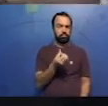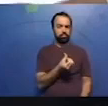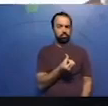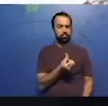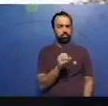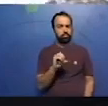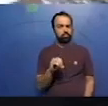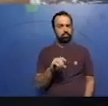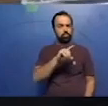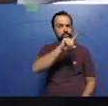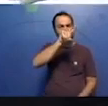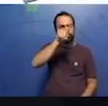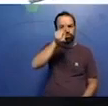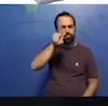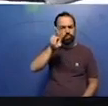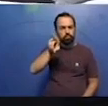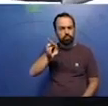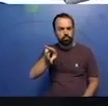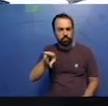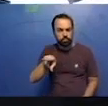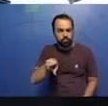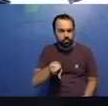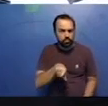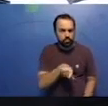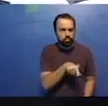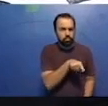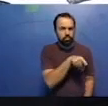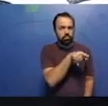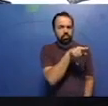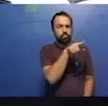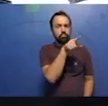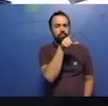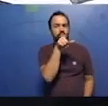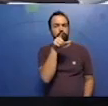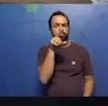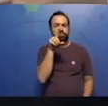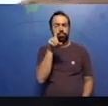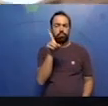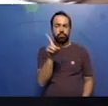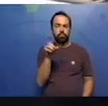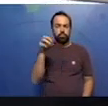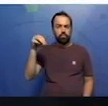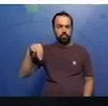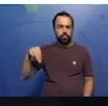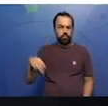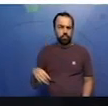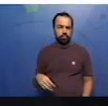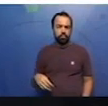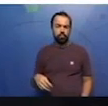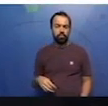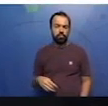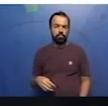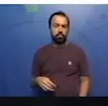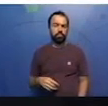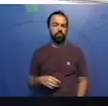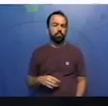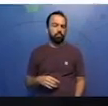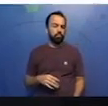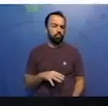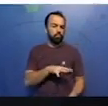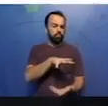essa volta completa e chega aqui. Se passaram 60 minutos ou 1